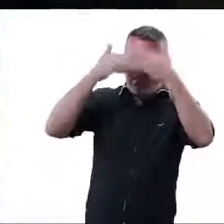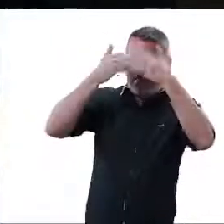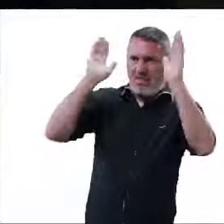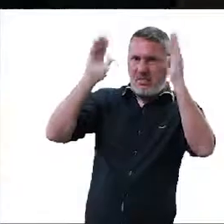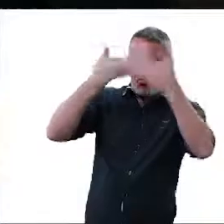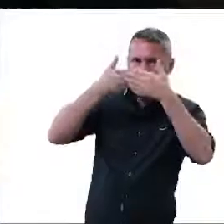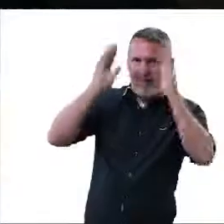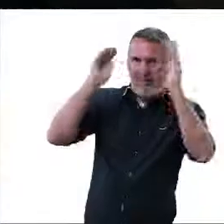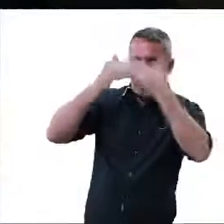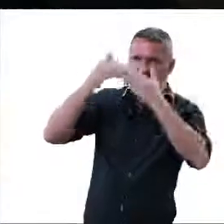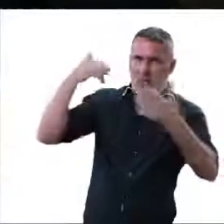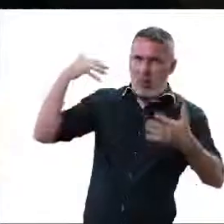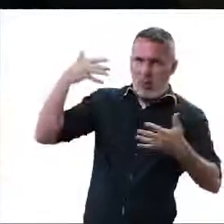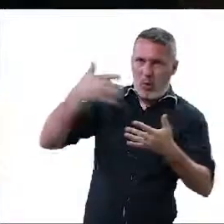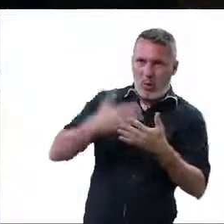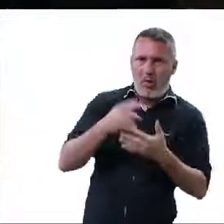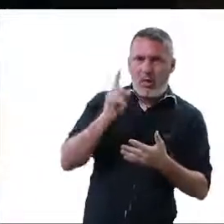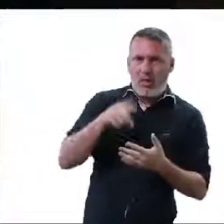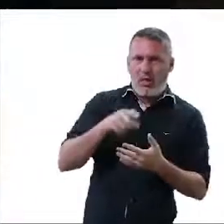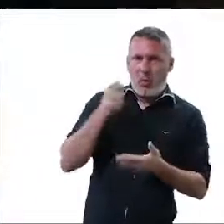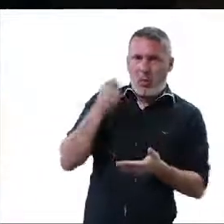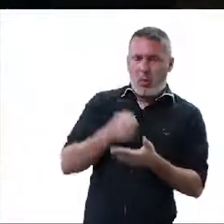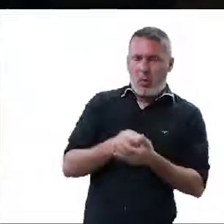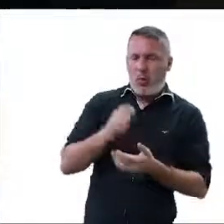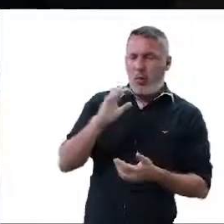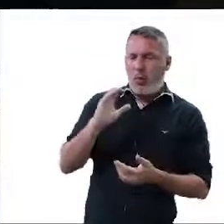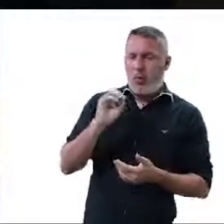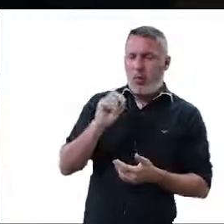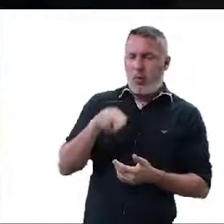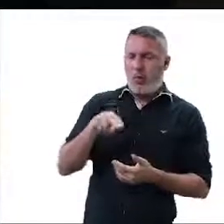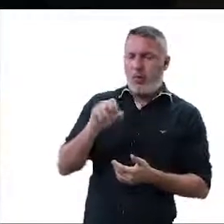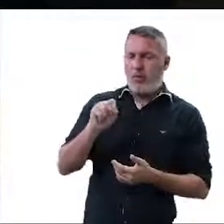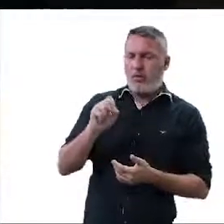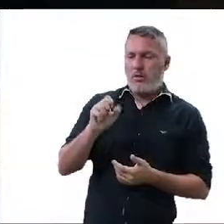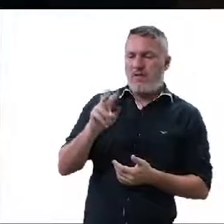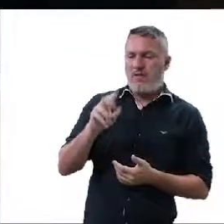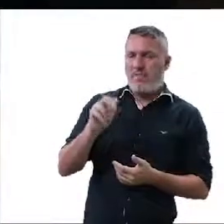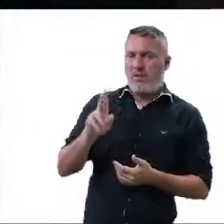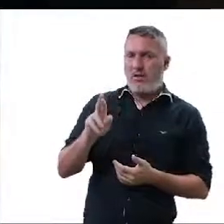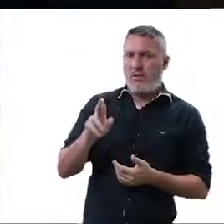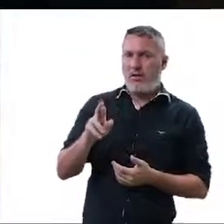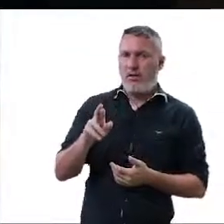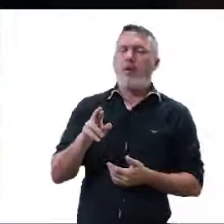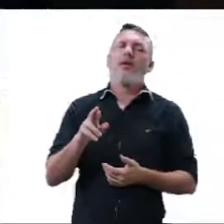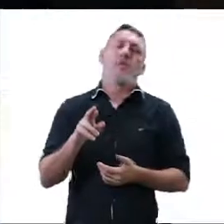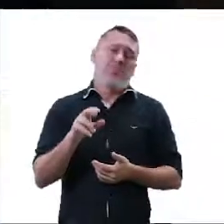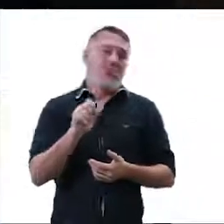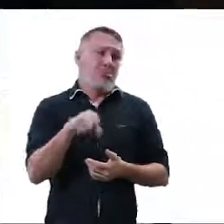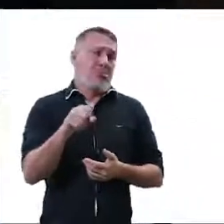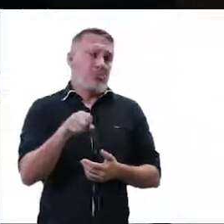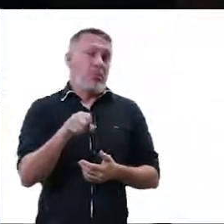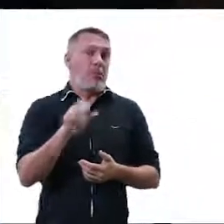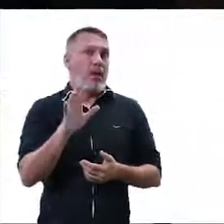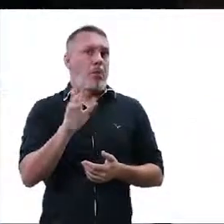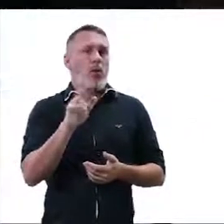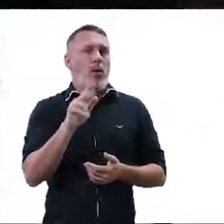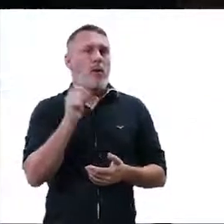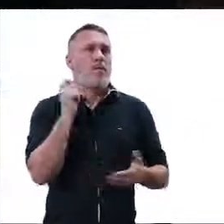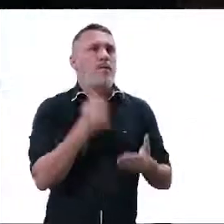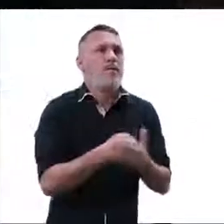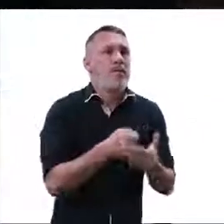sim, né? Conservador no sentido de conservar, manter, continuar, tá?